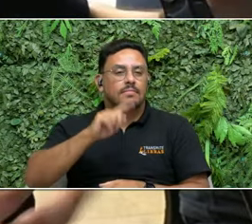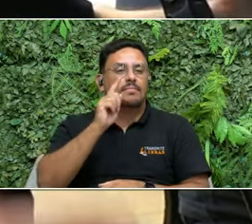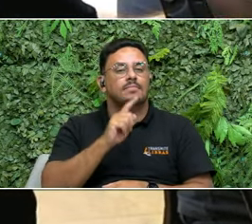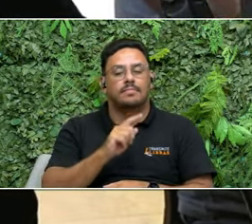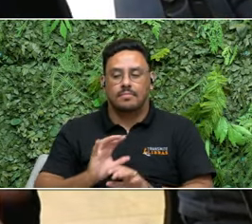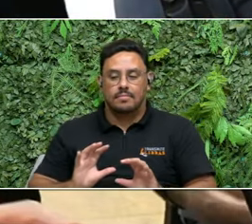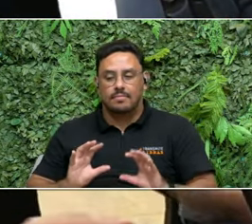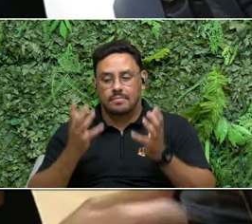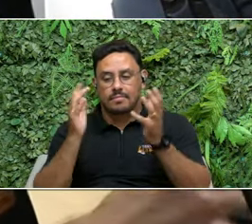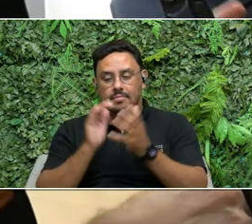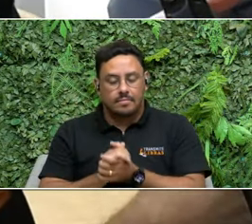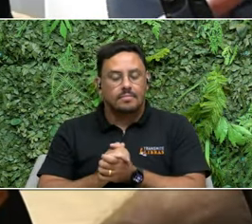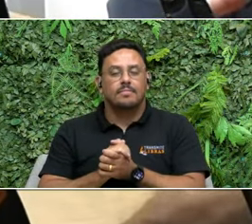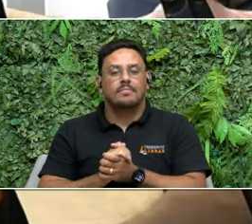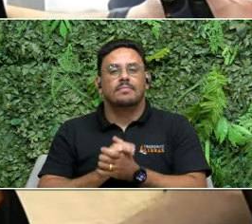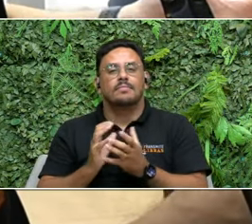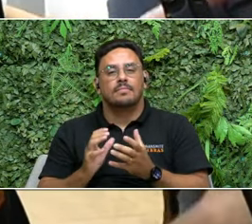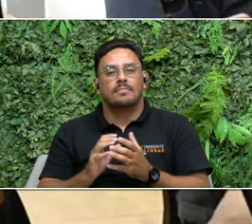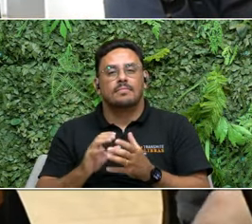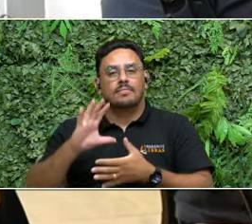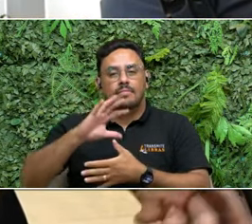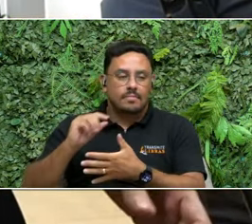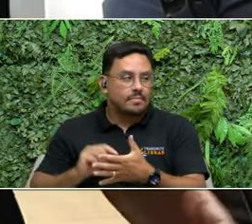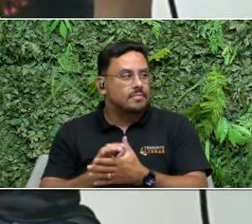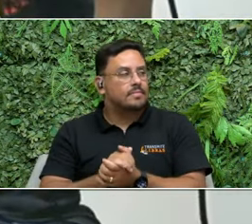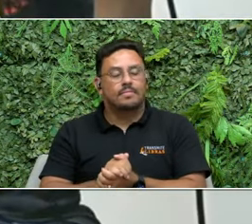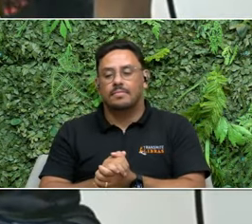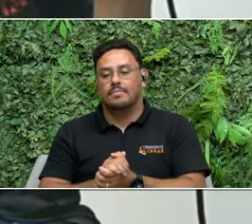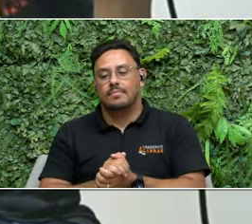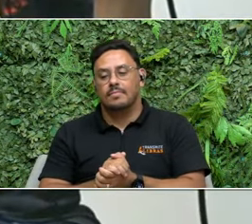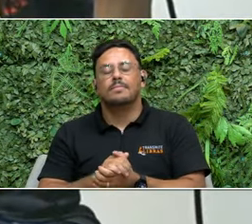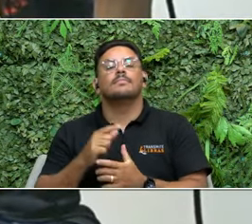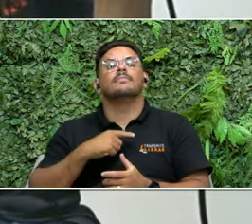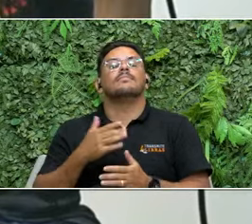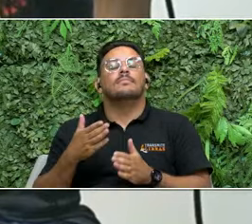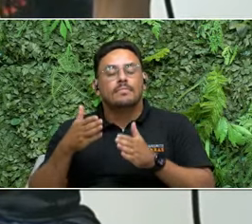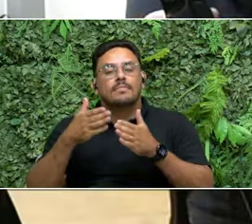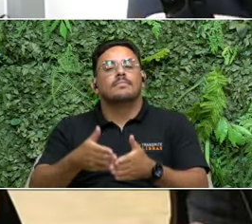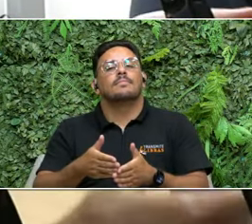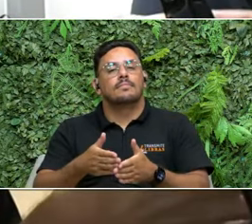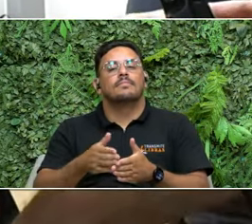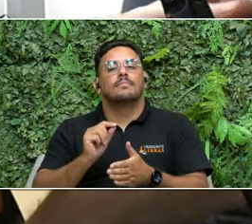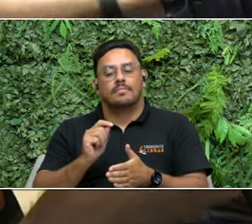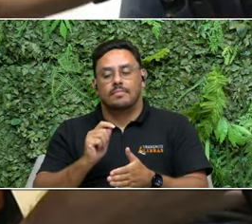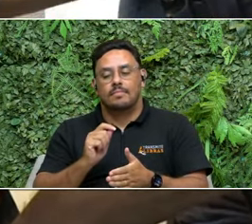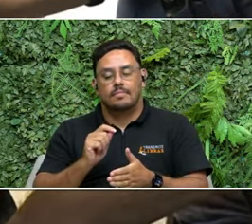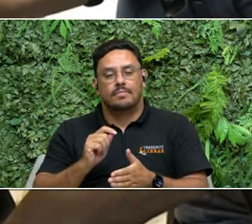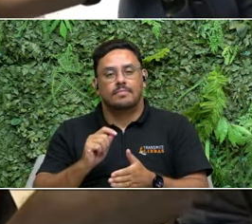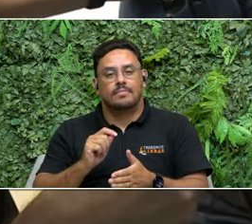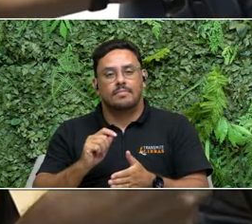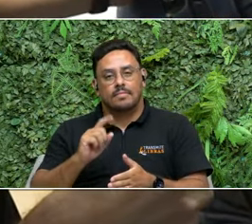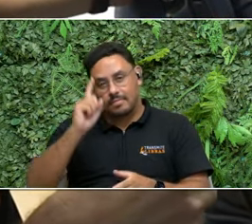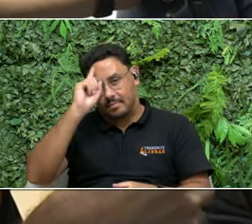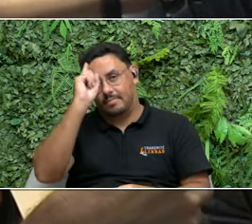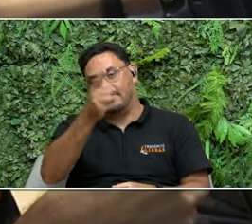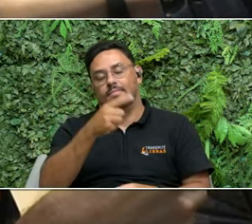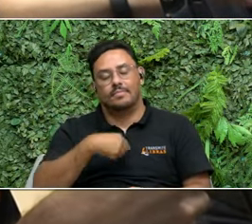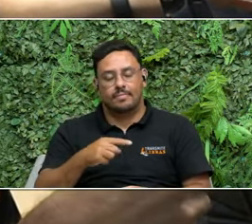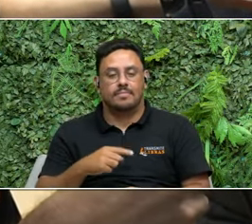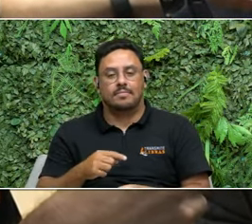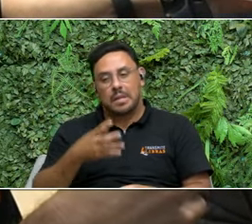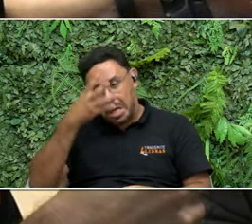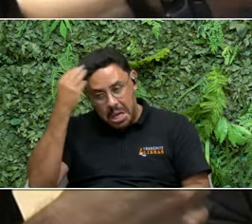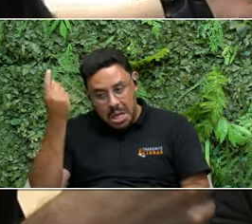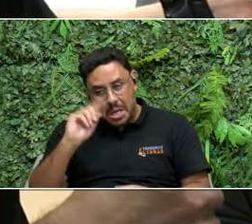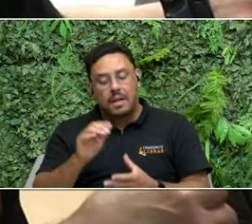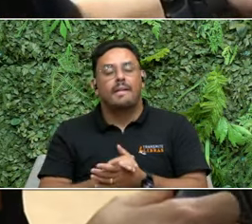negócio é prato nossa casa né Na hora que aperta a gente vai lá e mostra quem manda né você temia não é só voltar